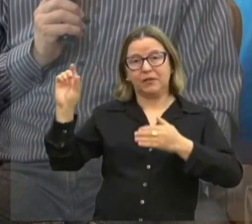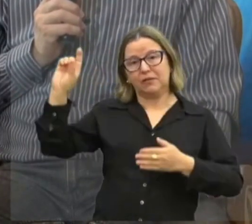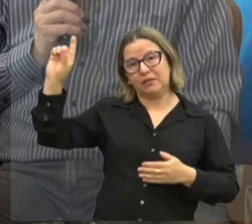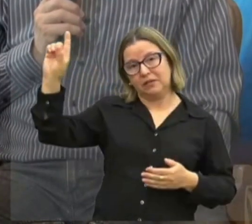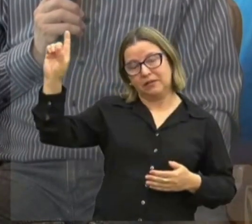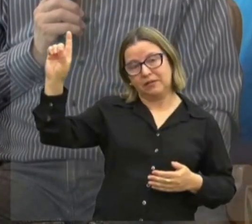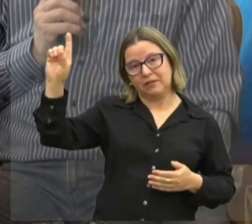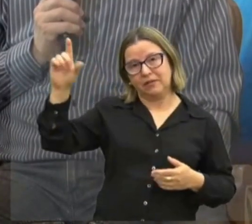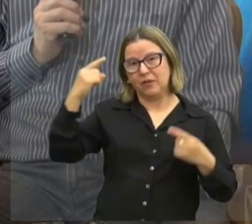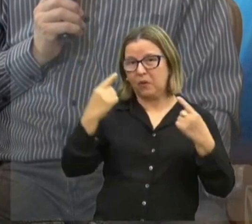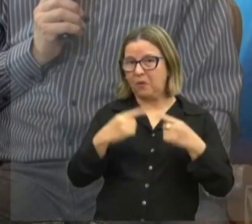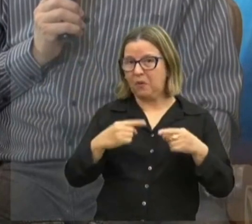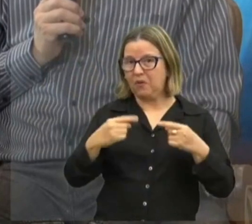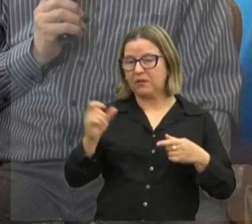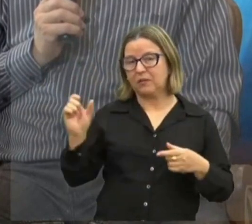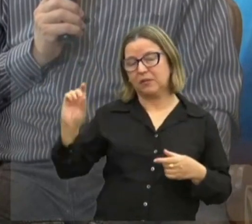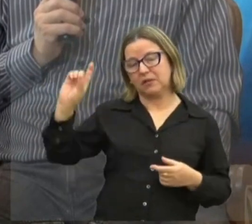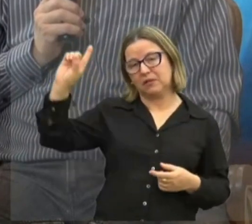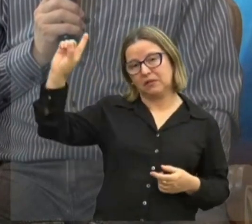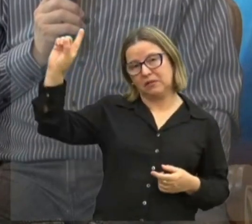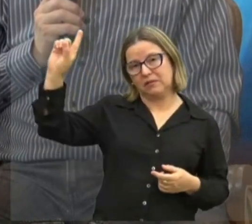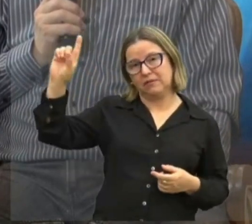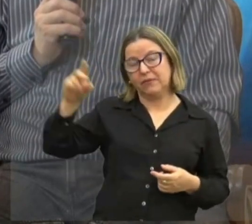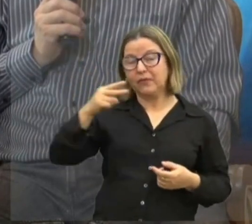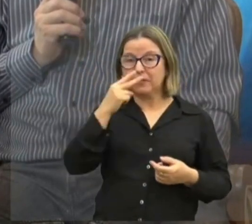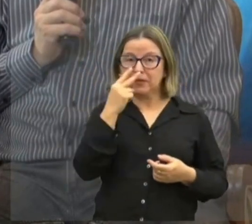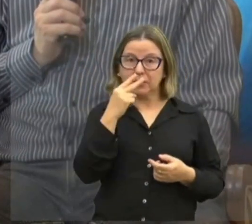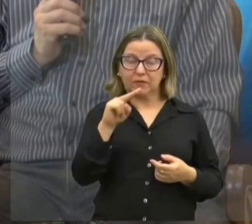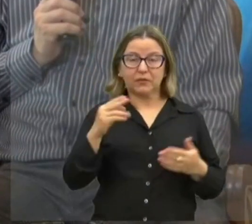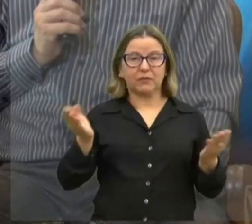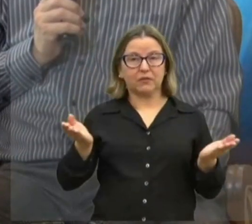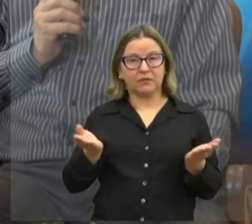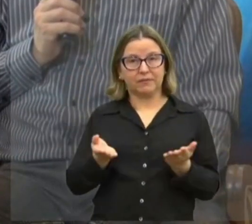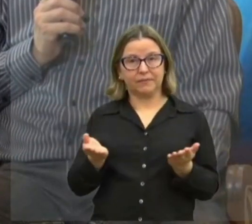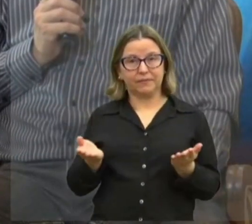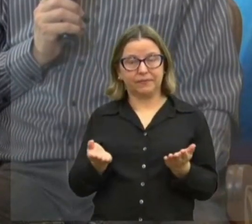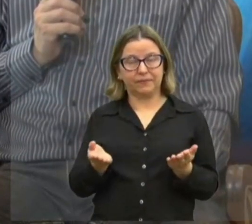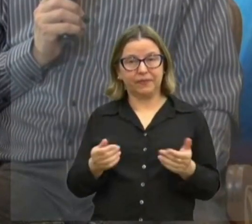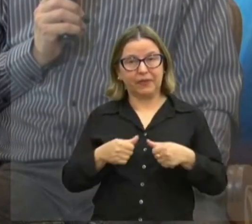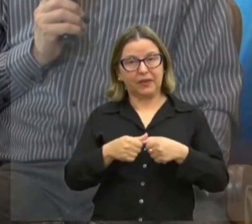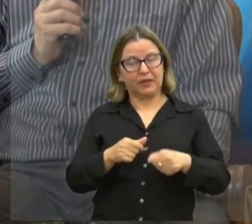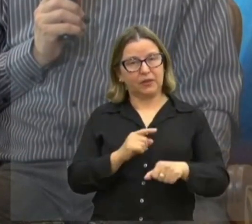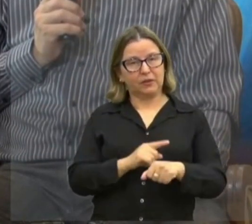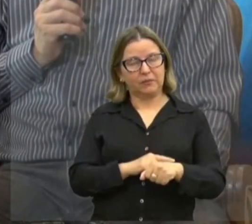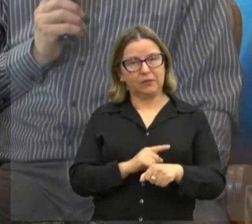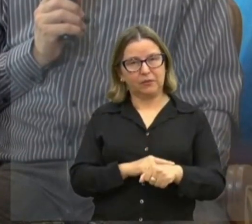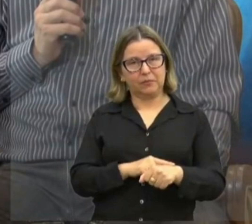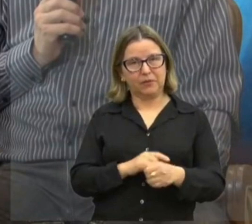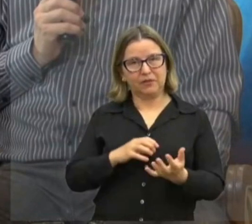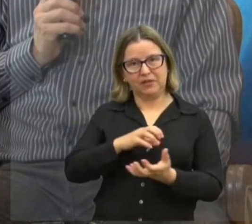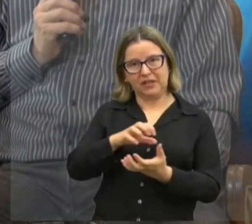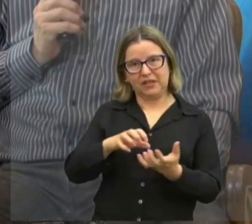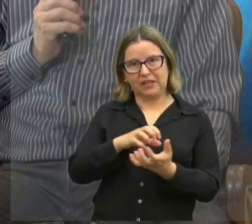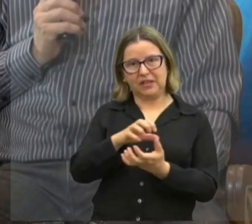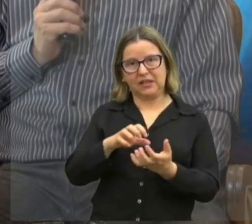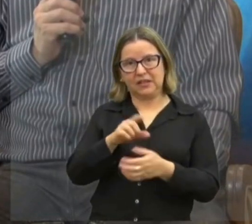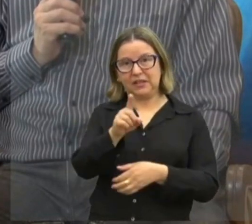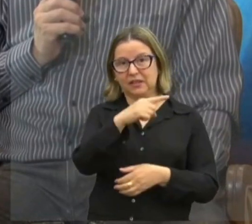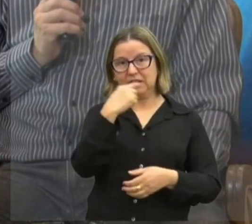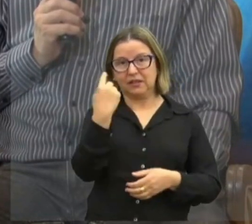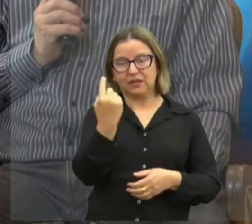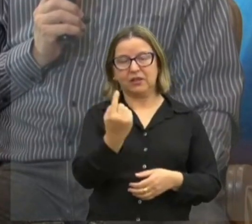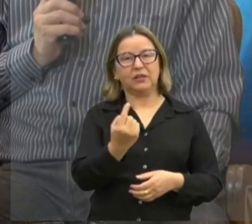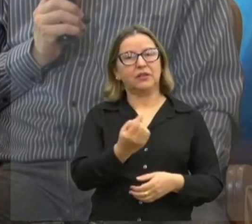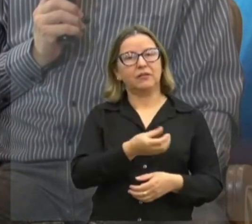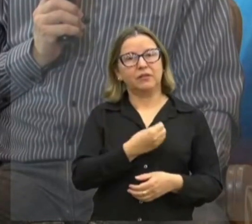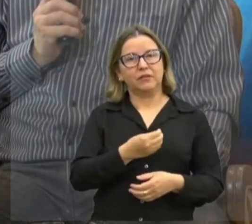ir contra a palavra de Deus. E eu vejo que hoje, nesse momento de crise que nós estamos vivendo, nesse